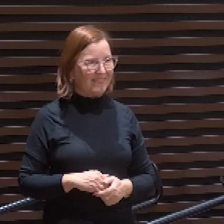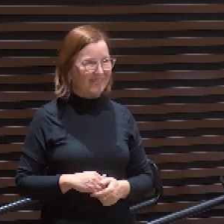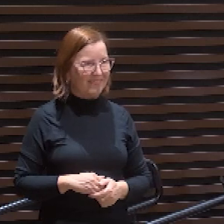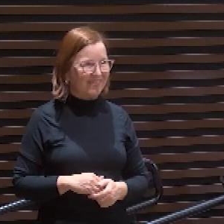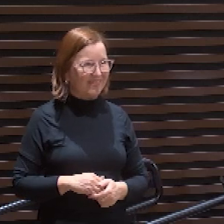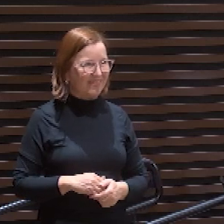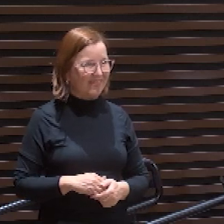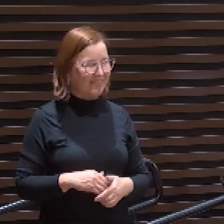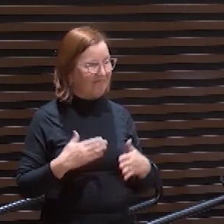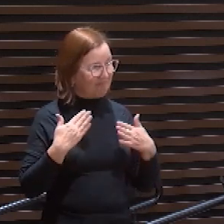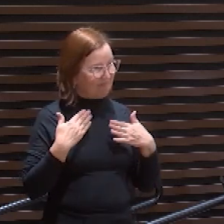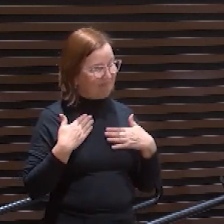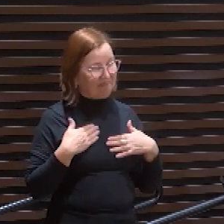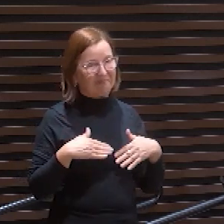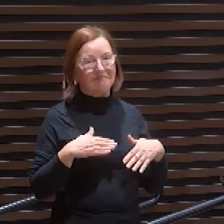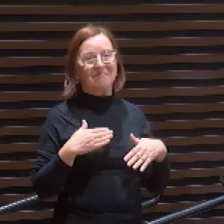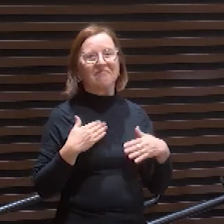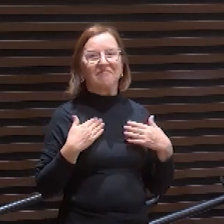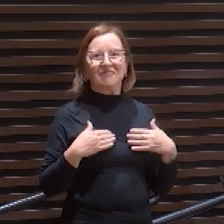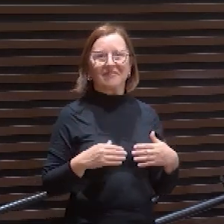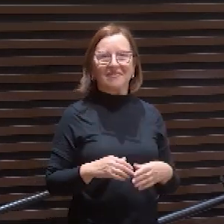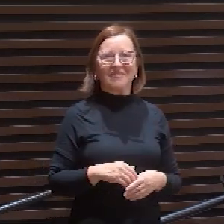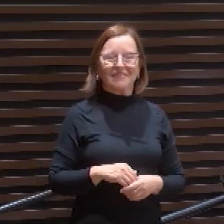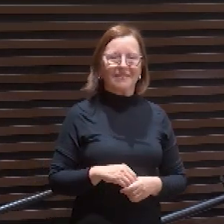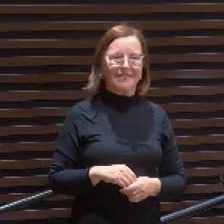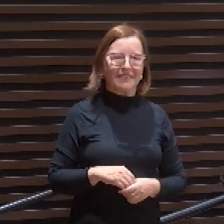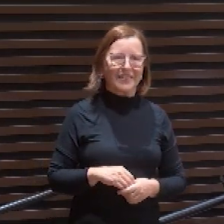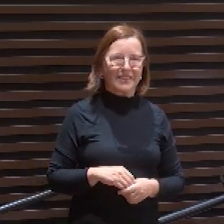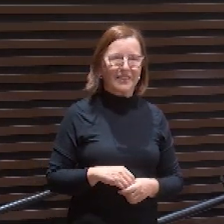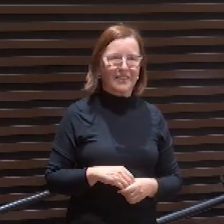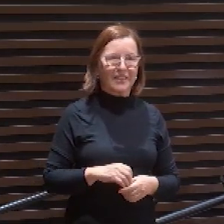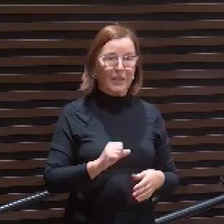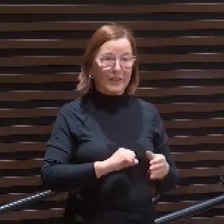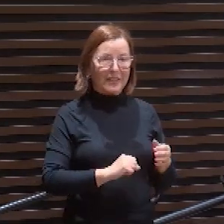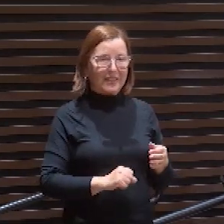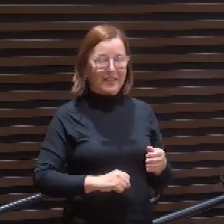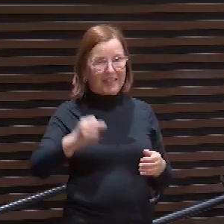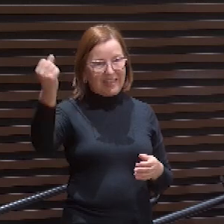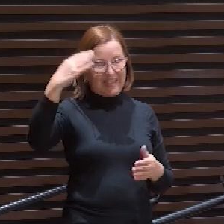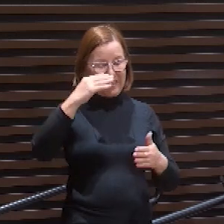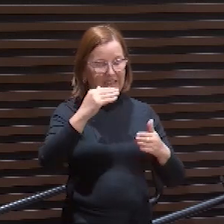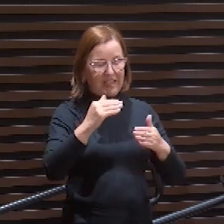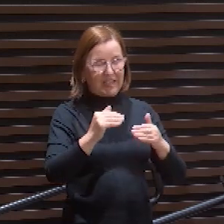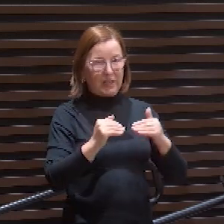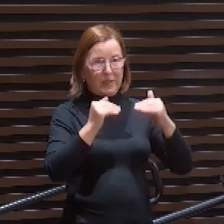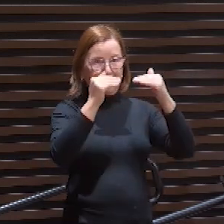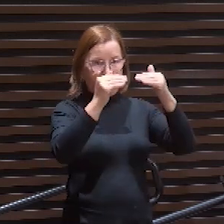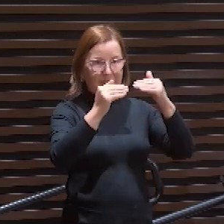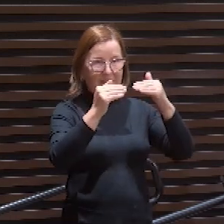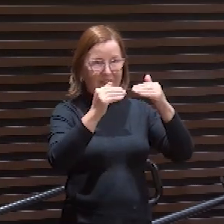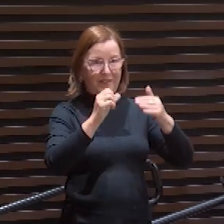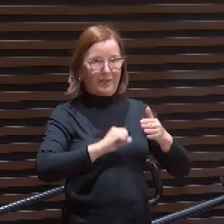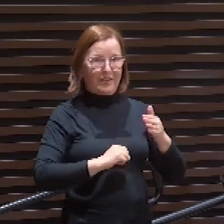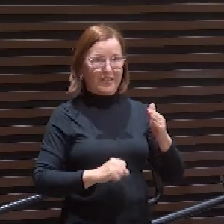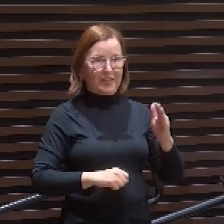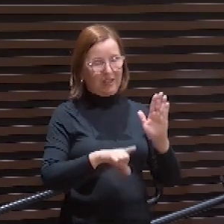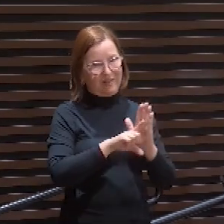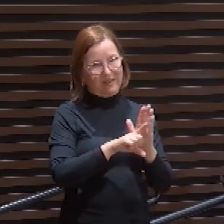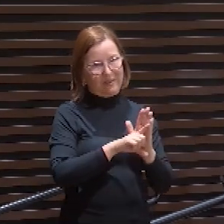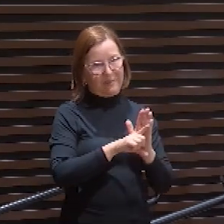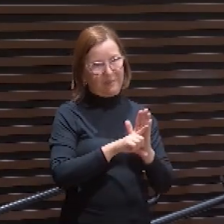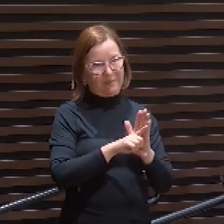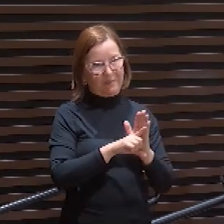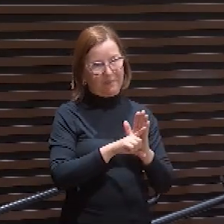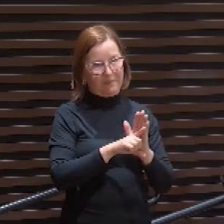Uma tranquilidade. O sacerdócio da graça é superior ao sacerdócio da lei.